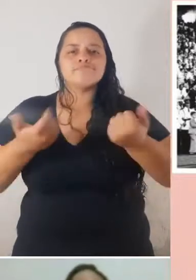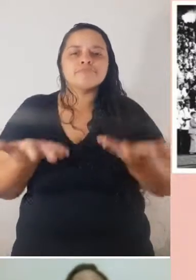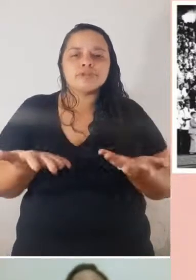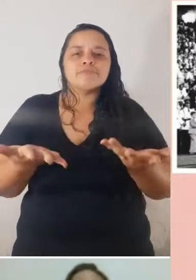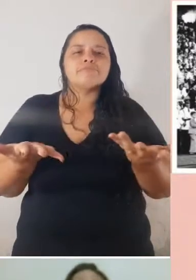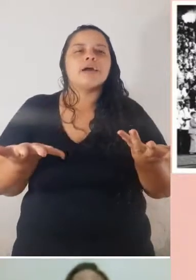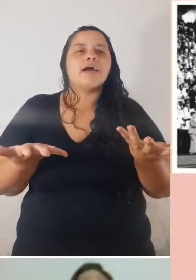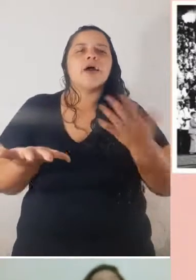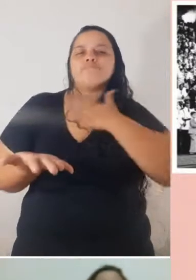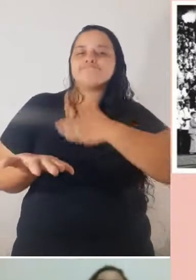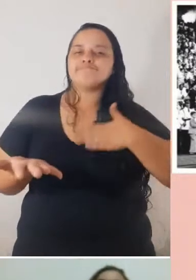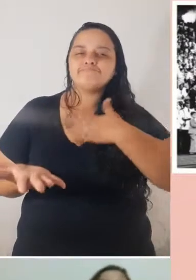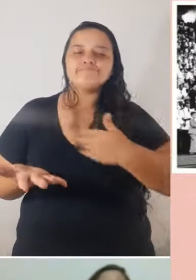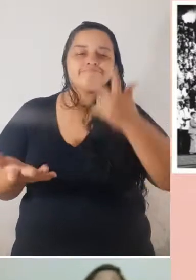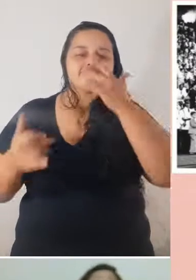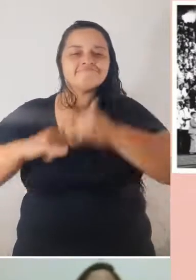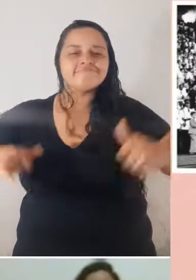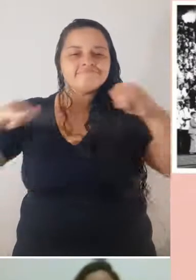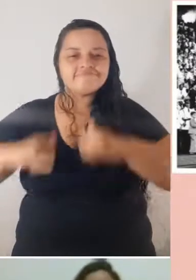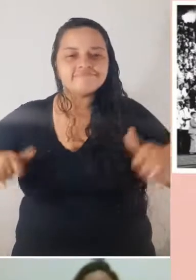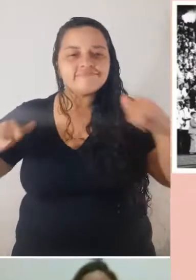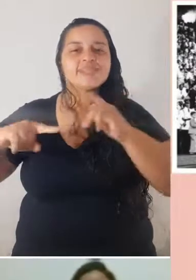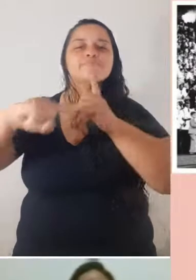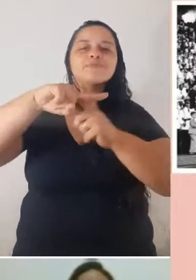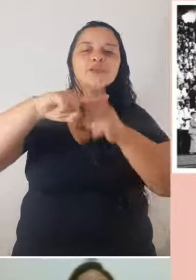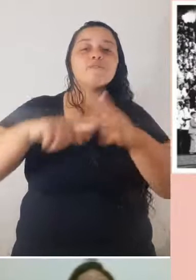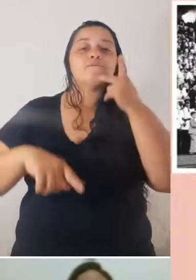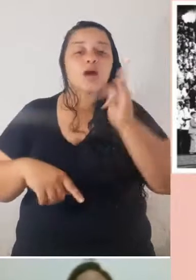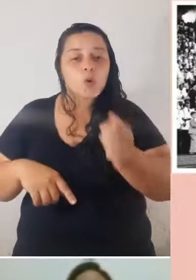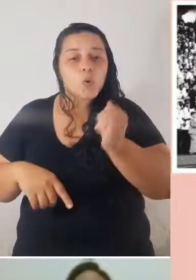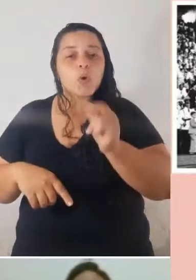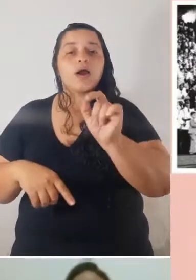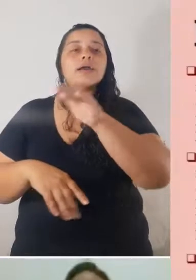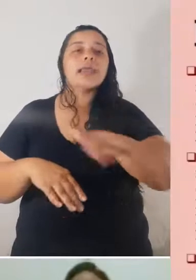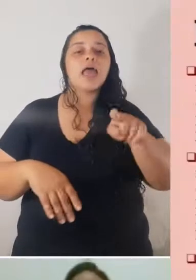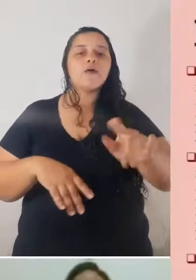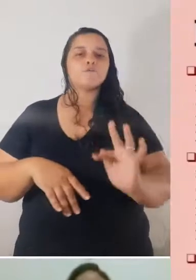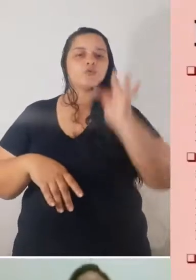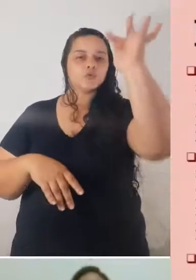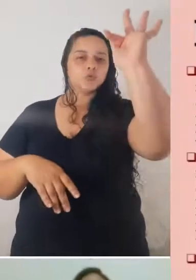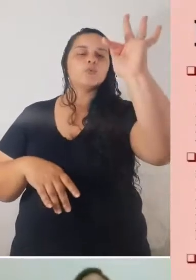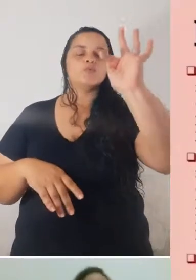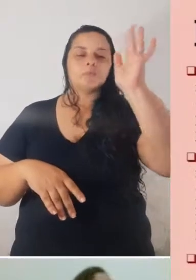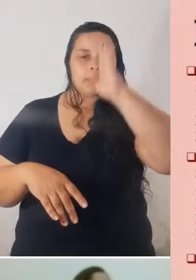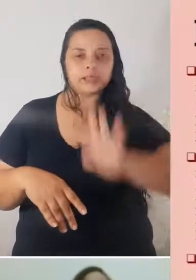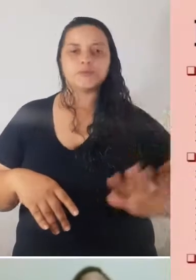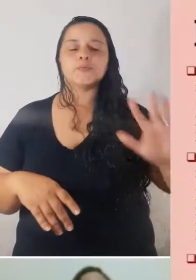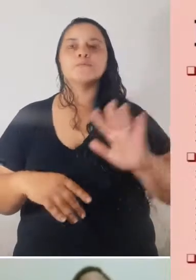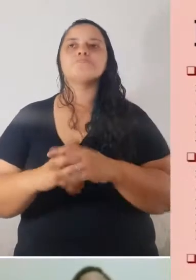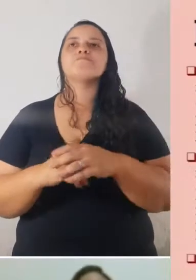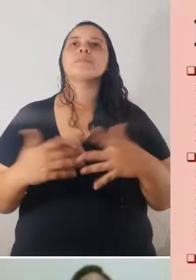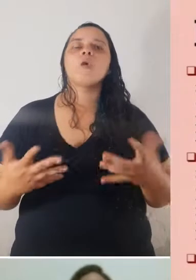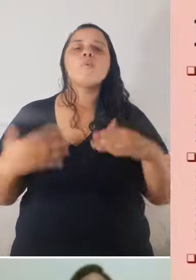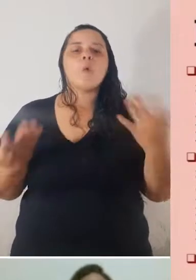do presidente Getúlio Vargas falando às crianças que eles são o futuro da nação. E qual é a